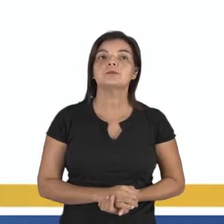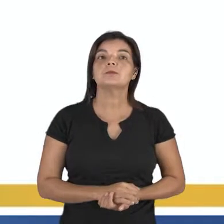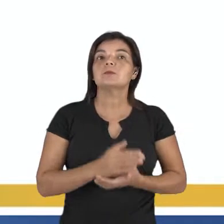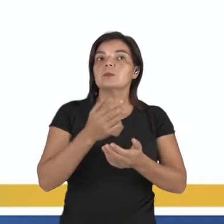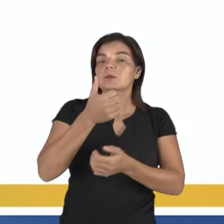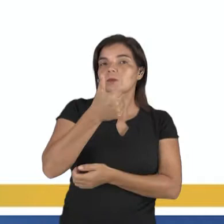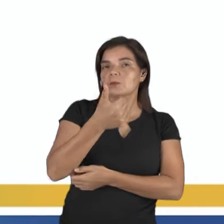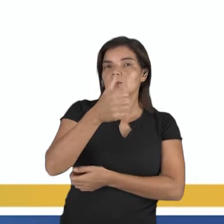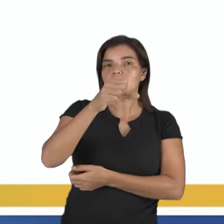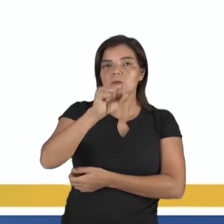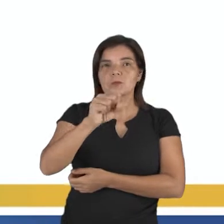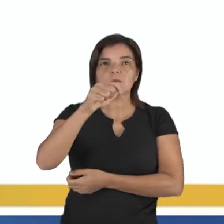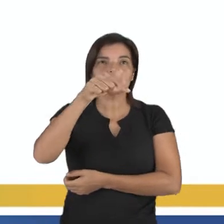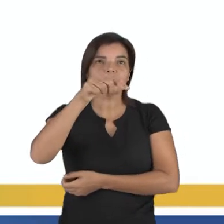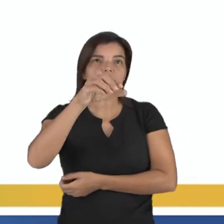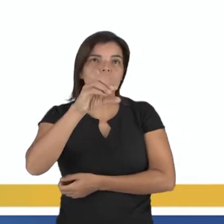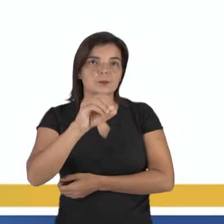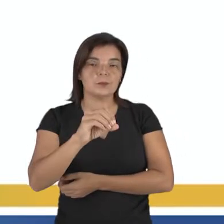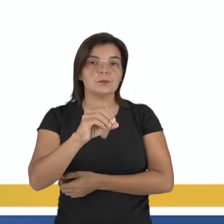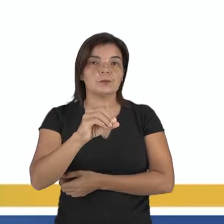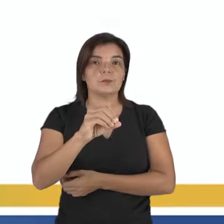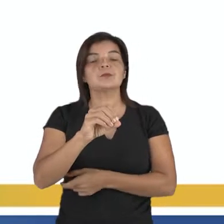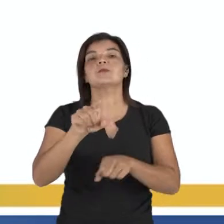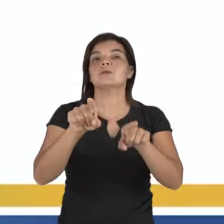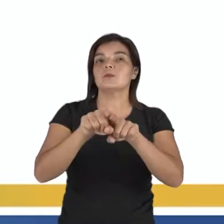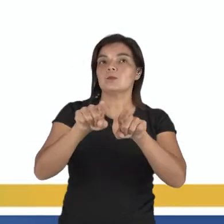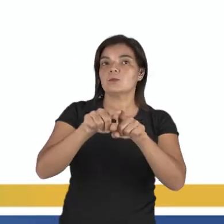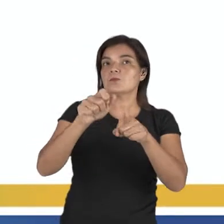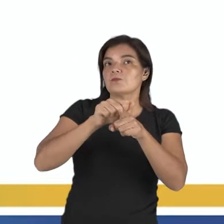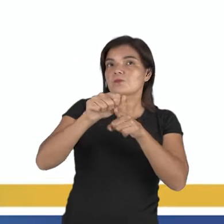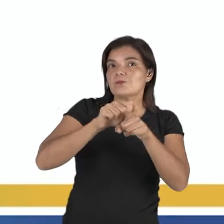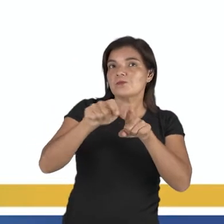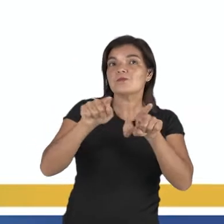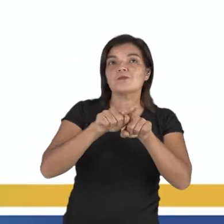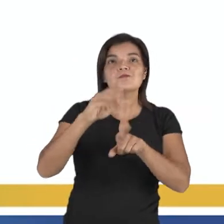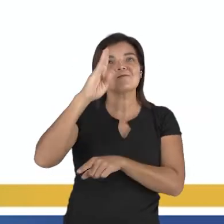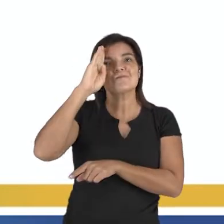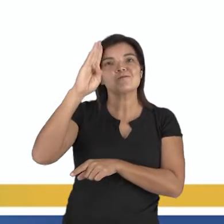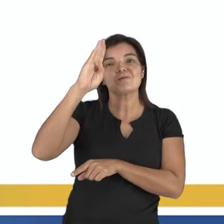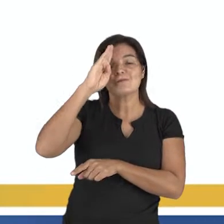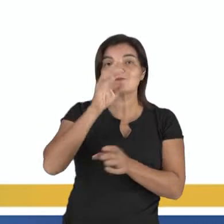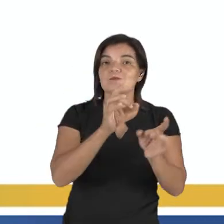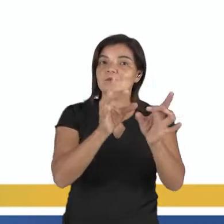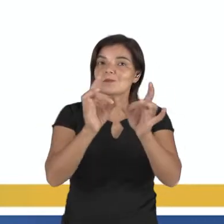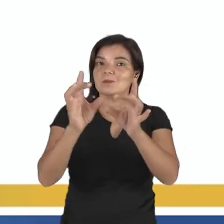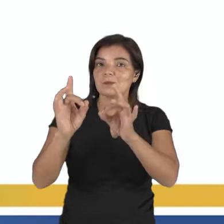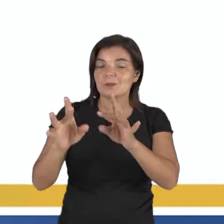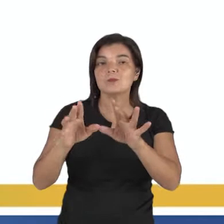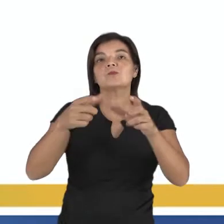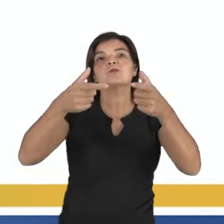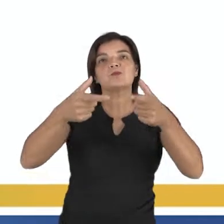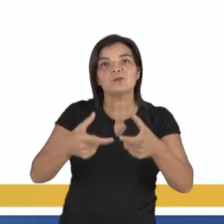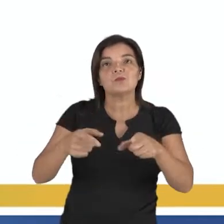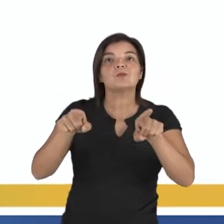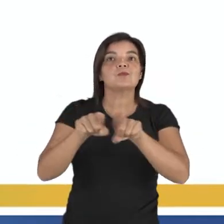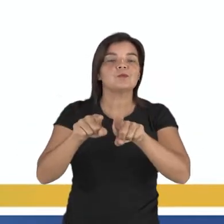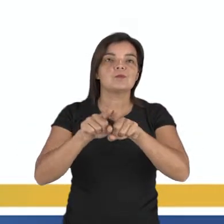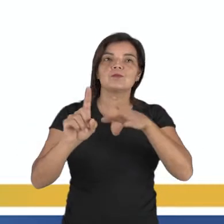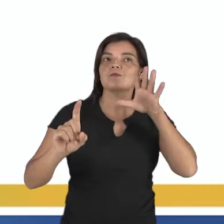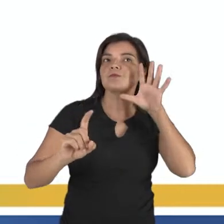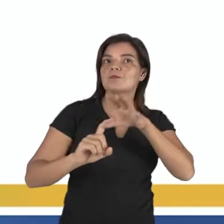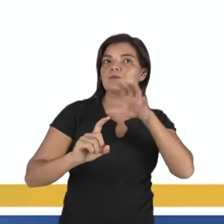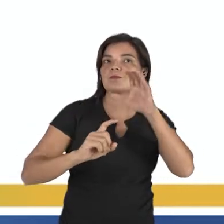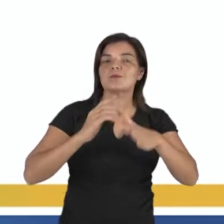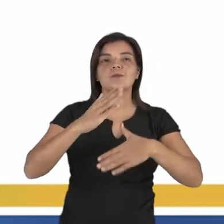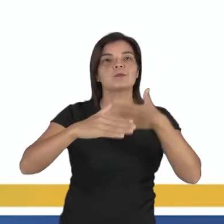Acre. A partir de 1870, a borracha passa a ser o principal produto da região, por influência